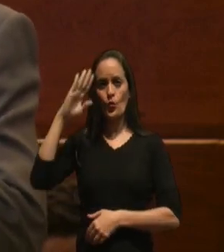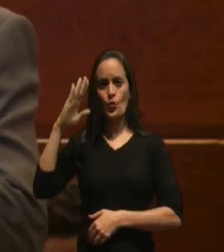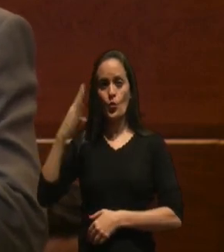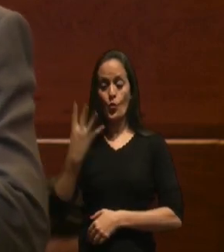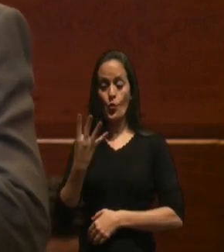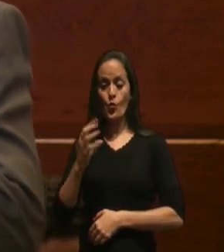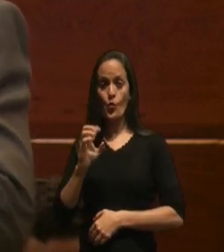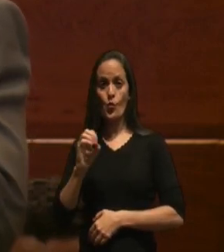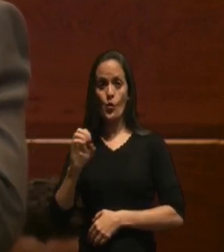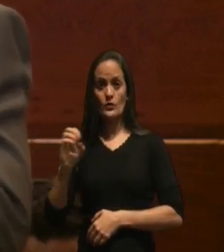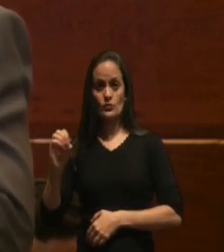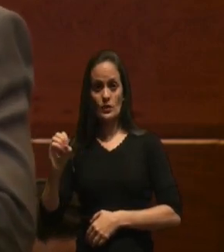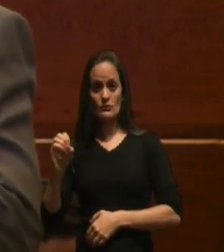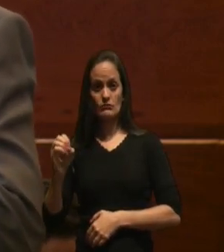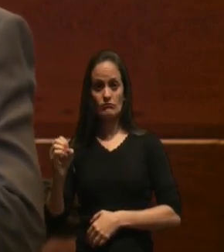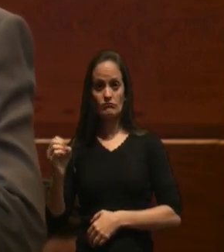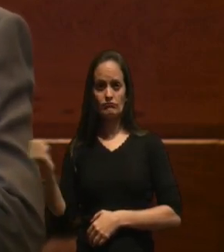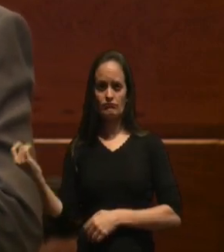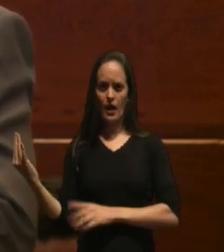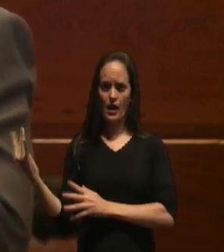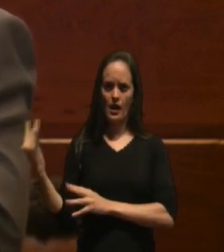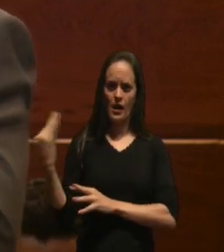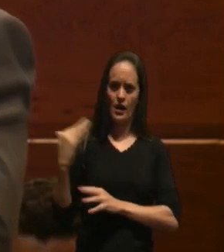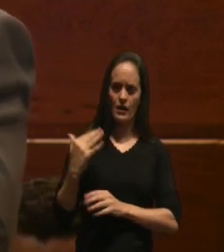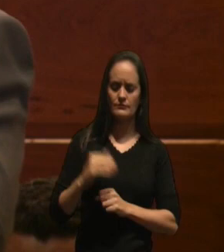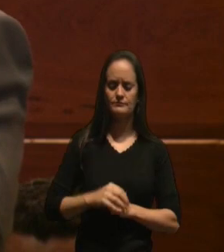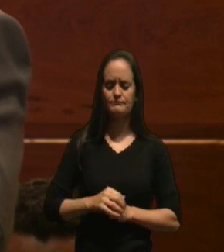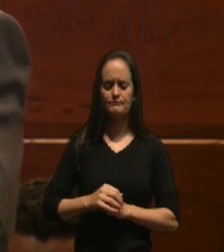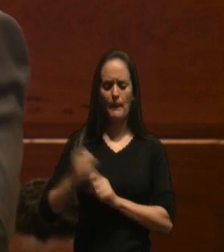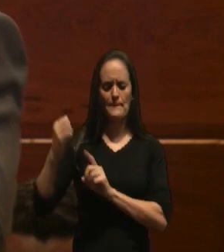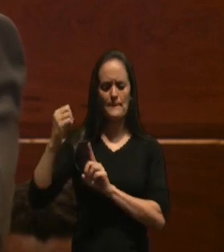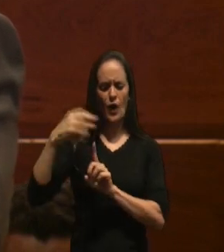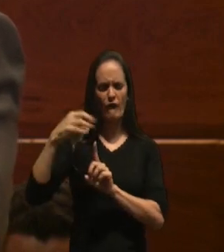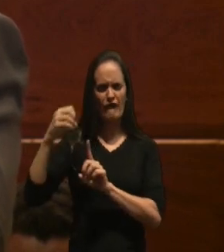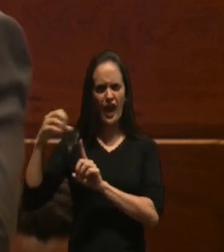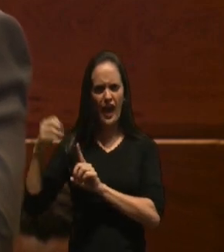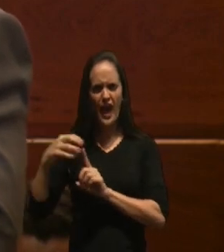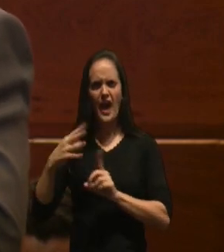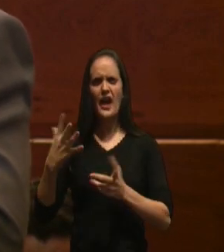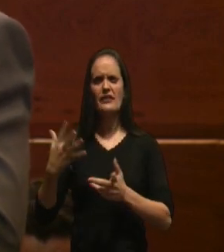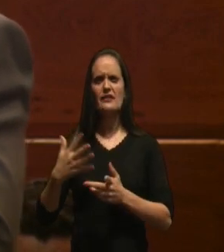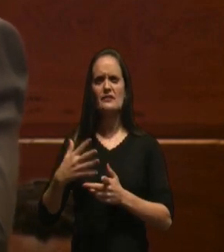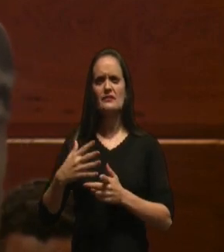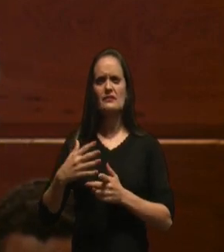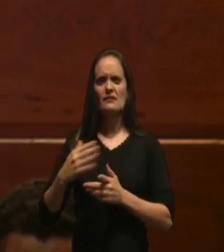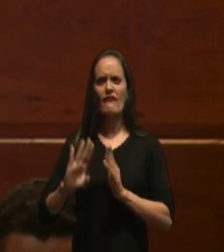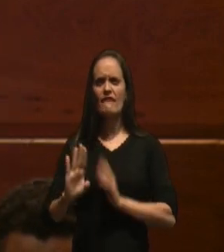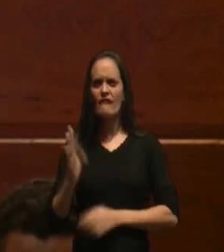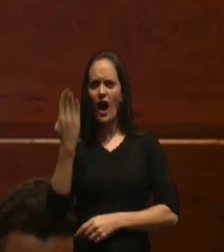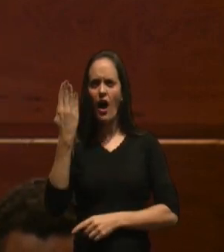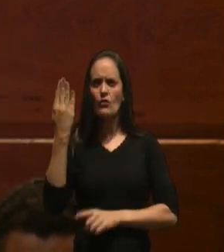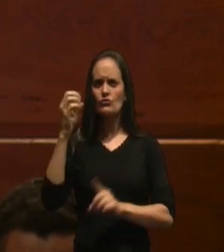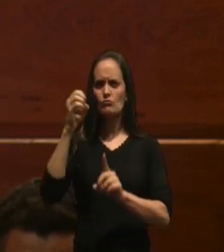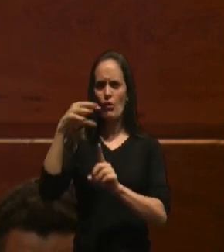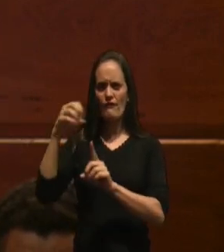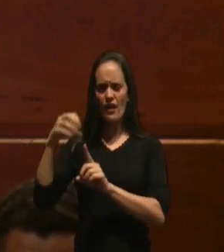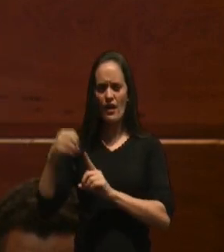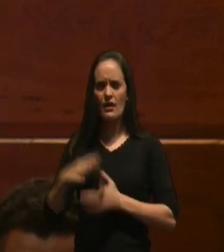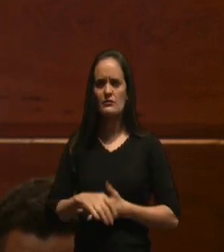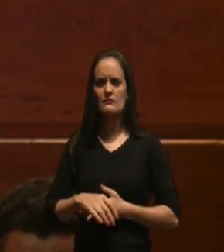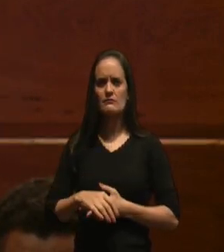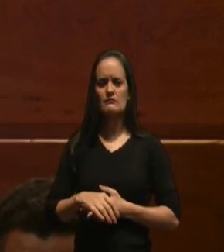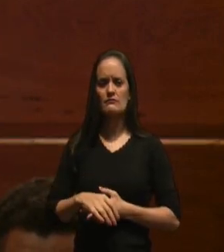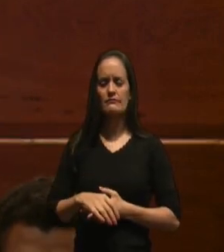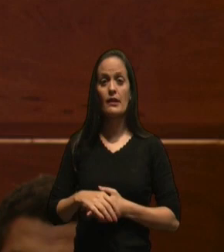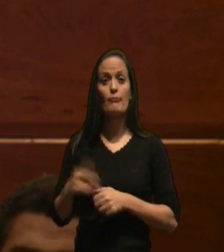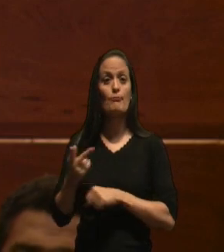e ele consultou os seus profetas, profetas de Baal, falsos profetas, quantas pessoas procurando as